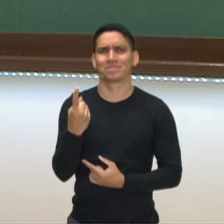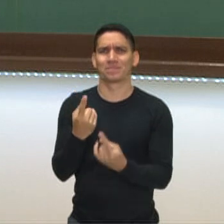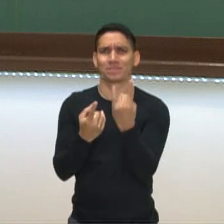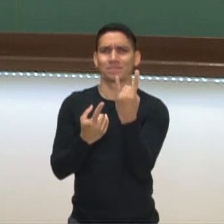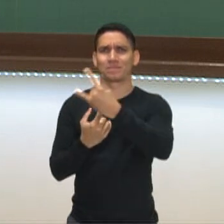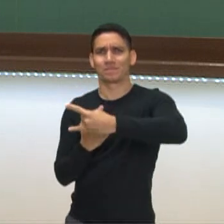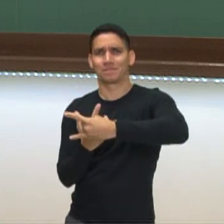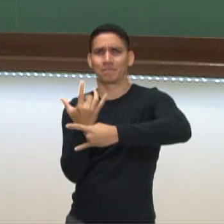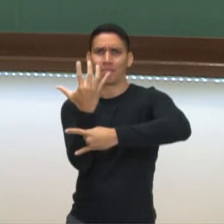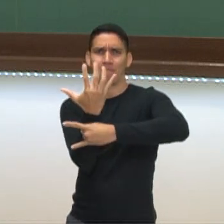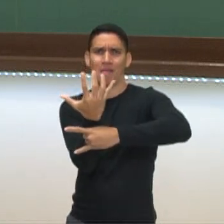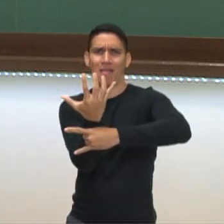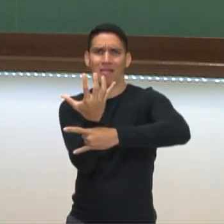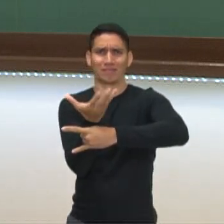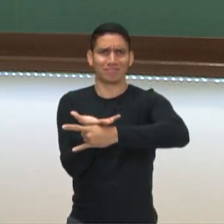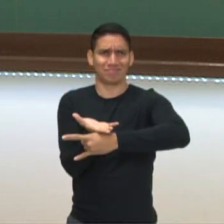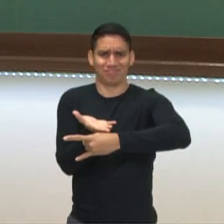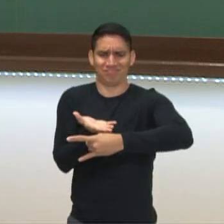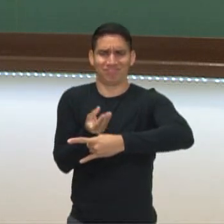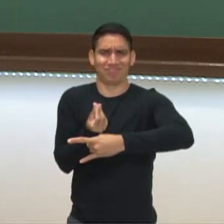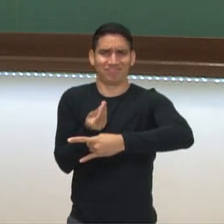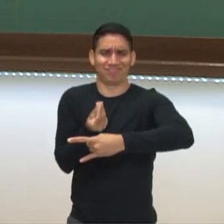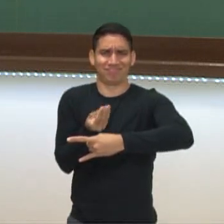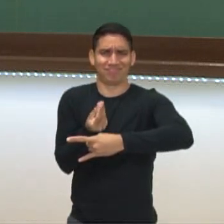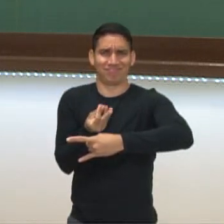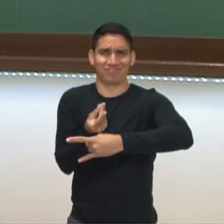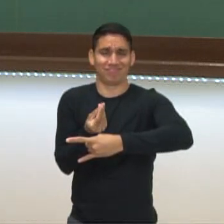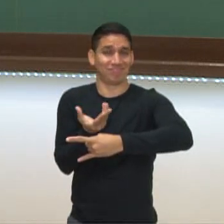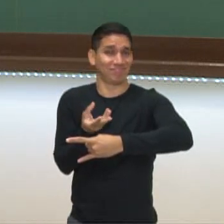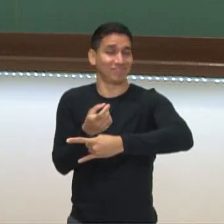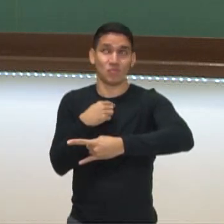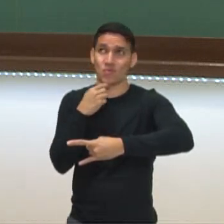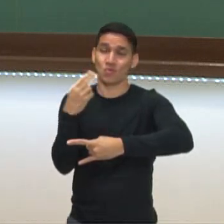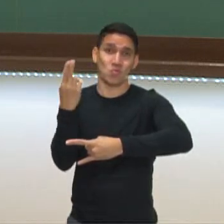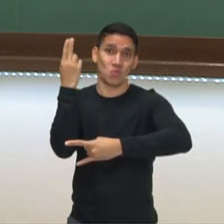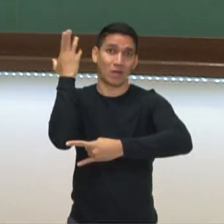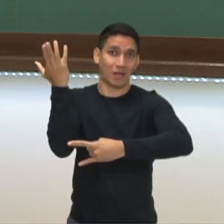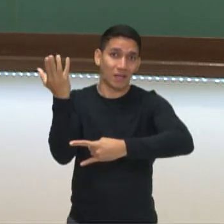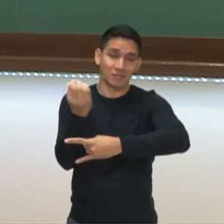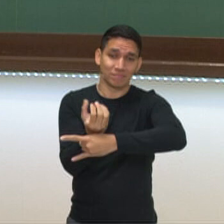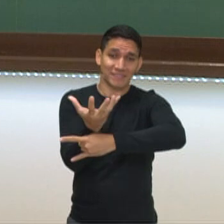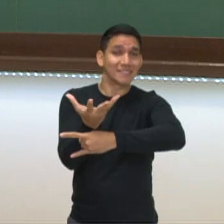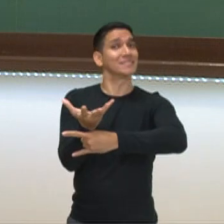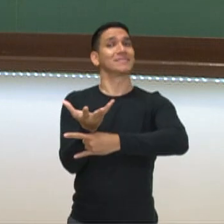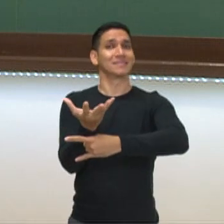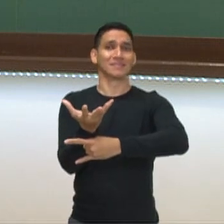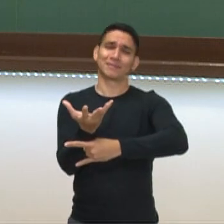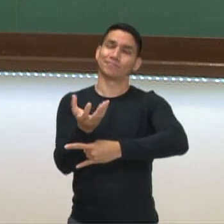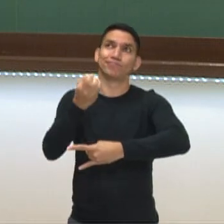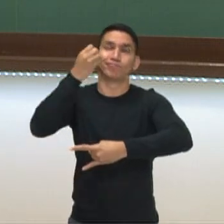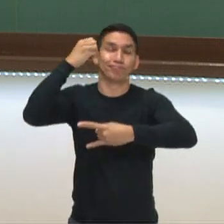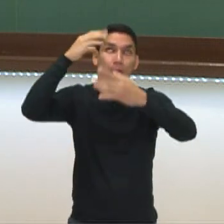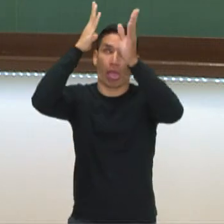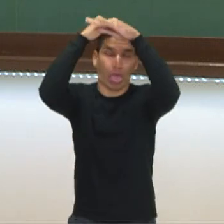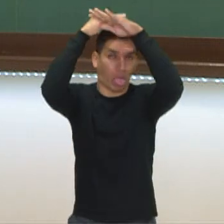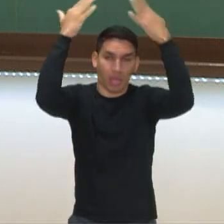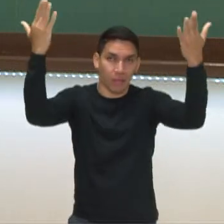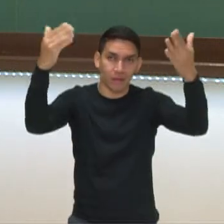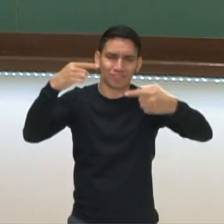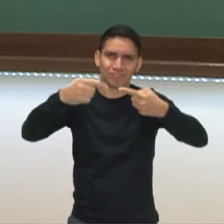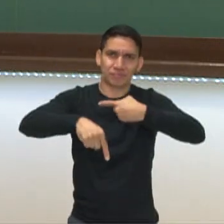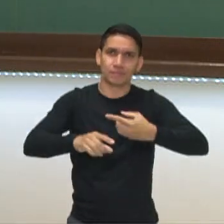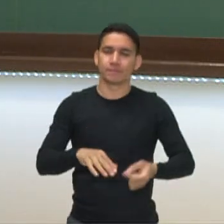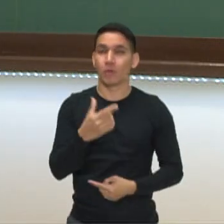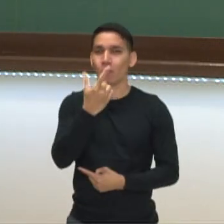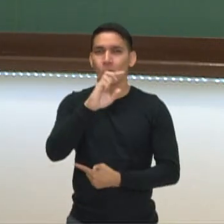da pilha. No meio da pilha o negócio não vai acender mesmo, né? Essa daqui, o cara viajou na maionese. Nada a ver. Então vamos